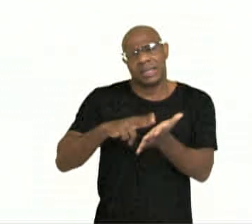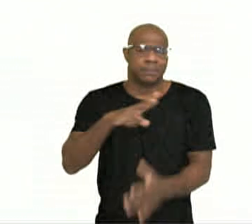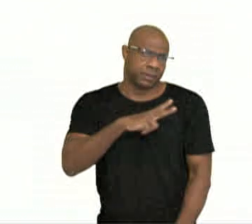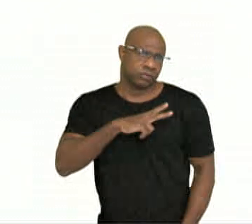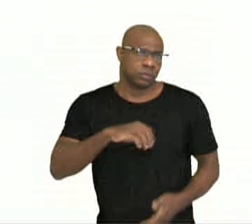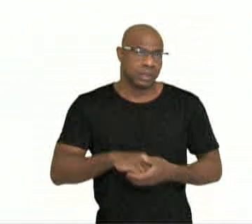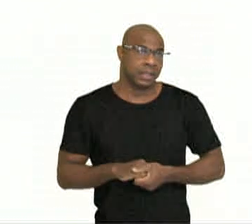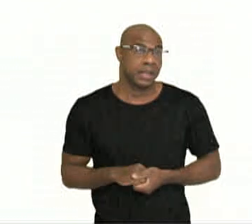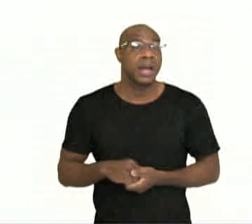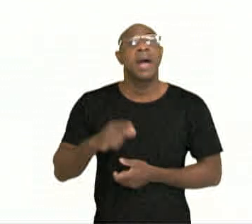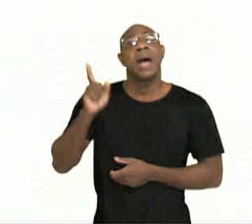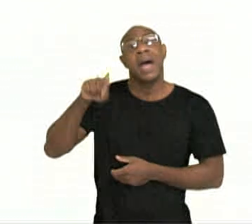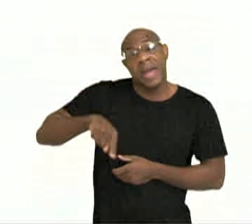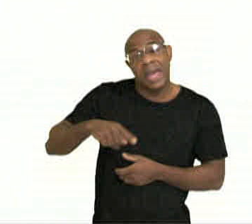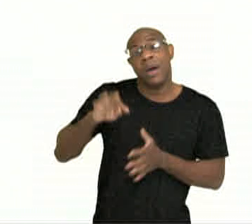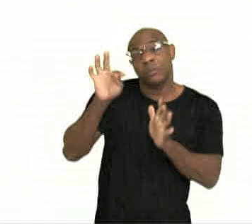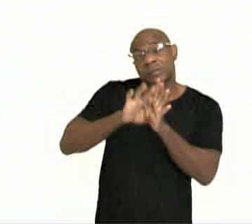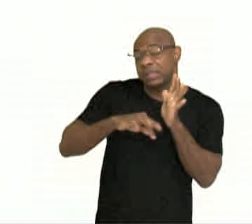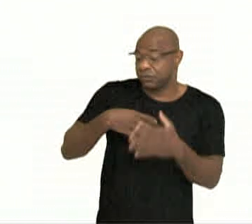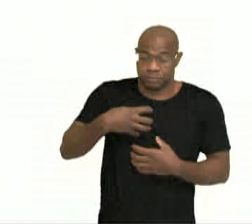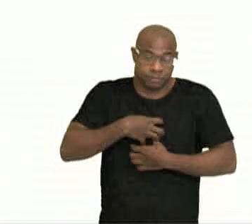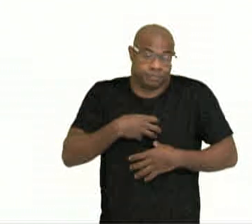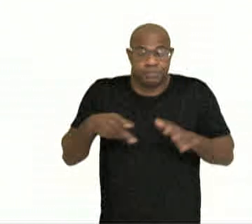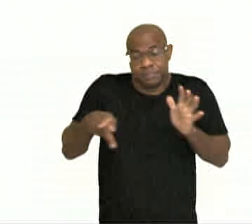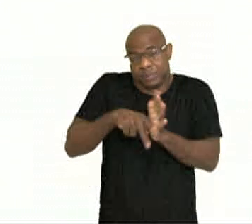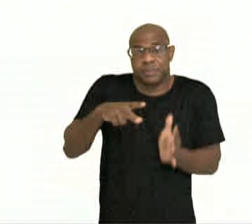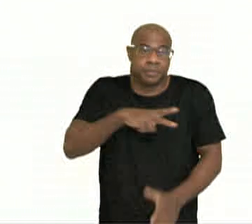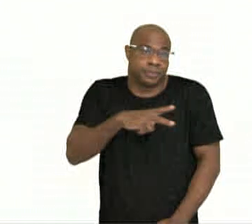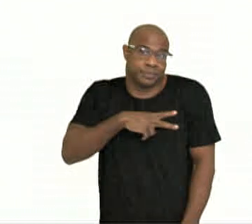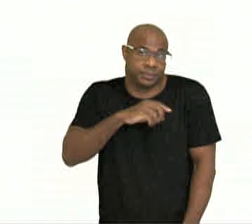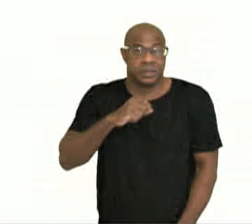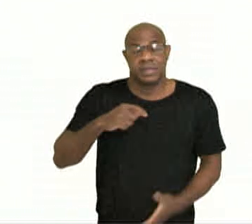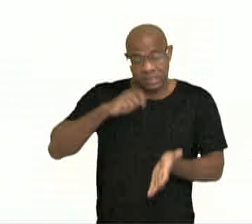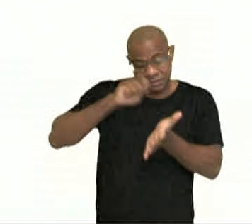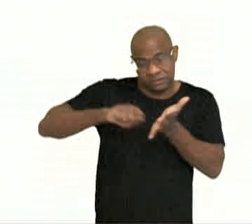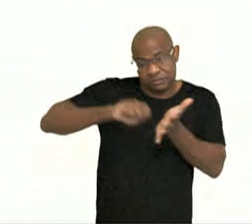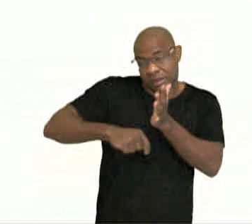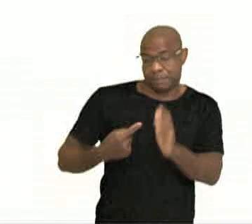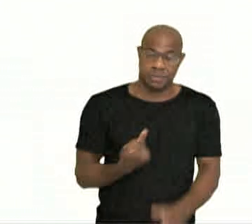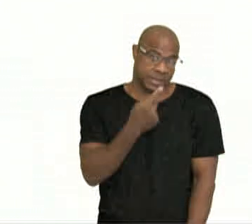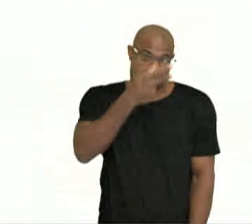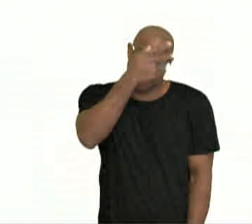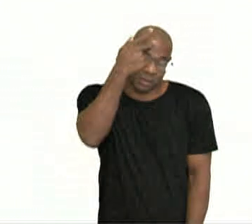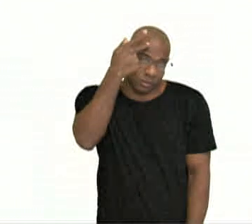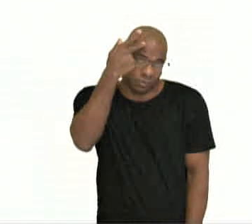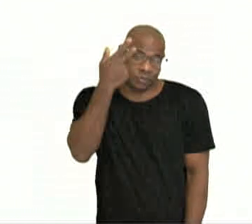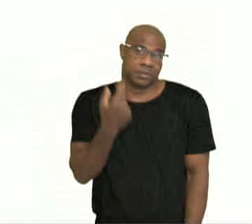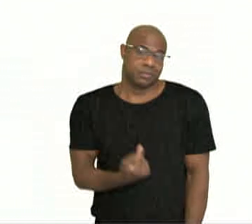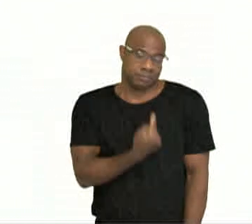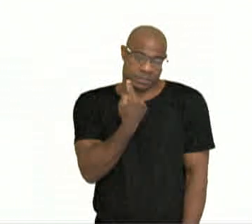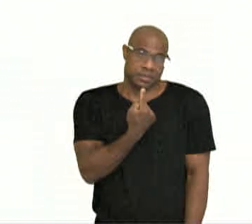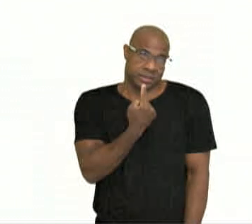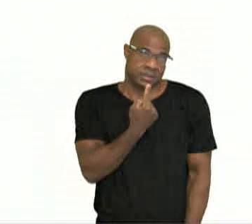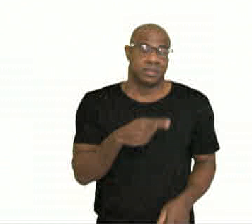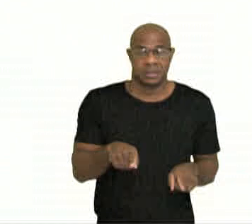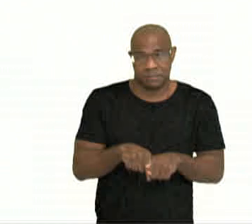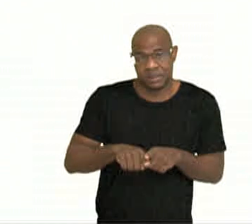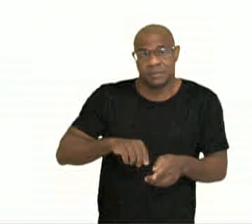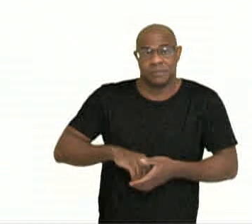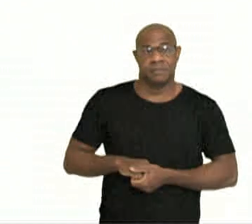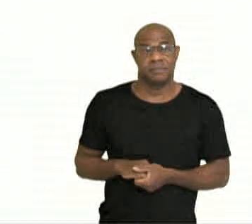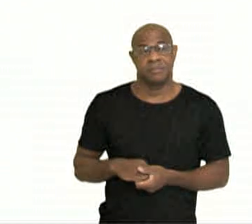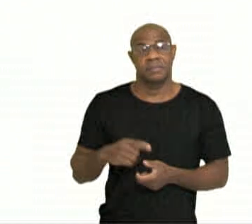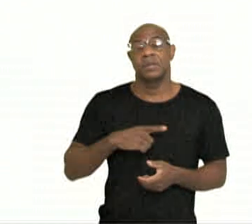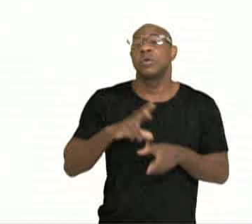e subjetivo, breve, escrito em primeira pessoa do singular. Temos um eu que se projeta no texto,